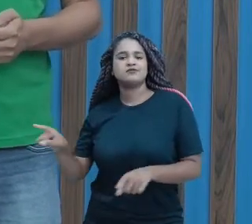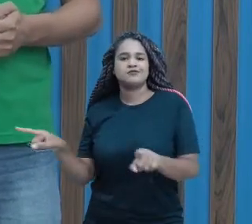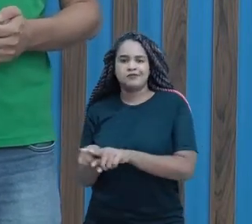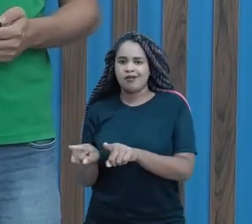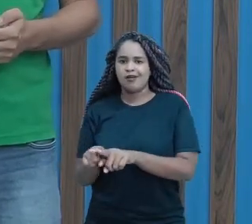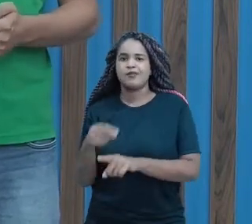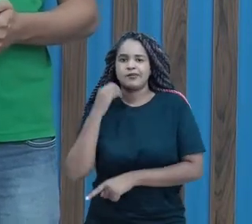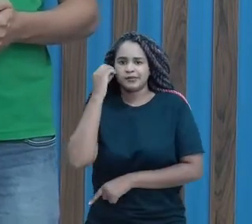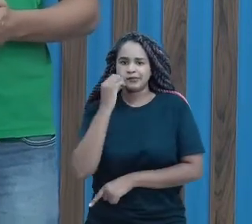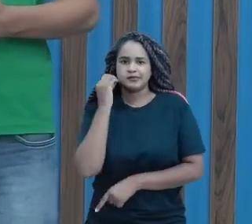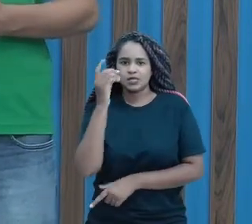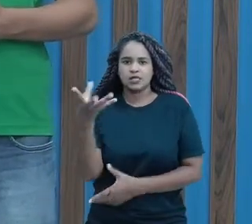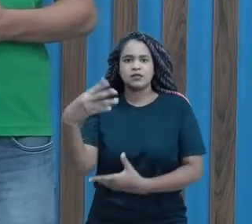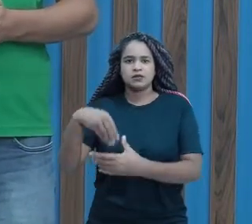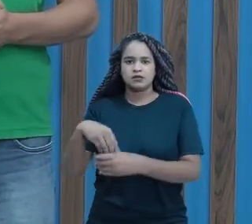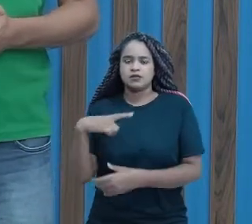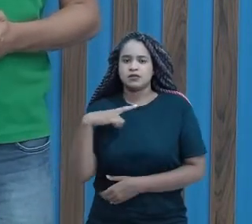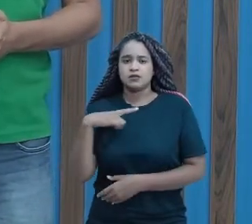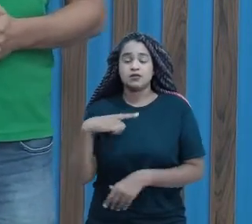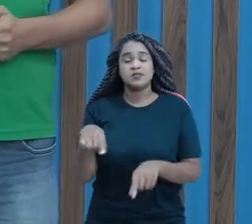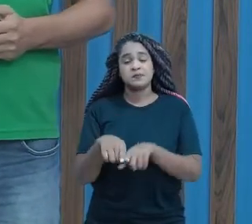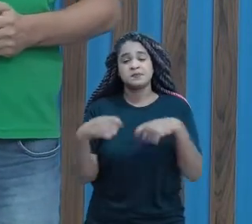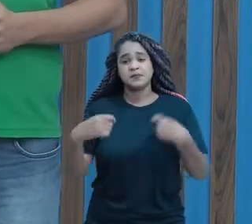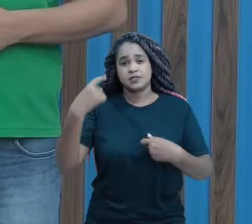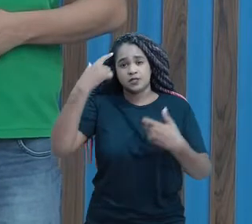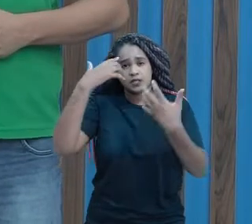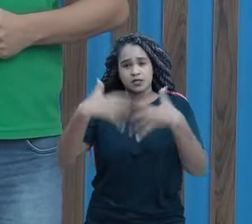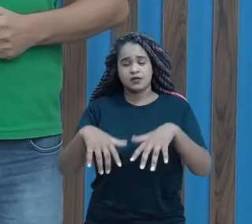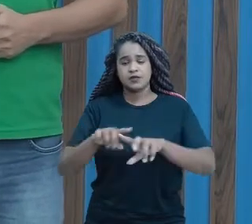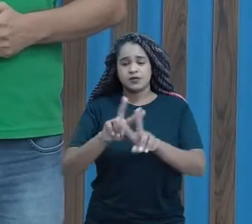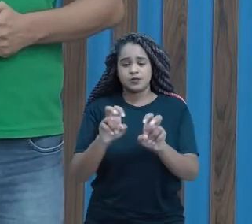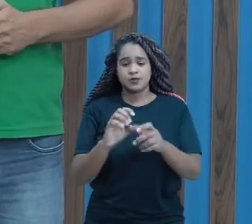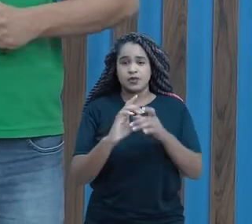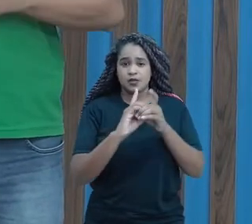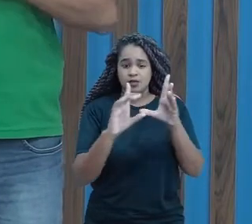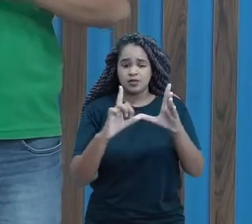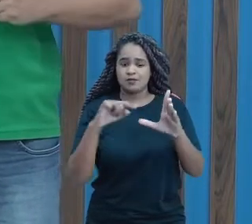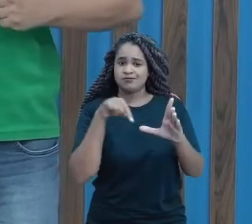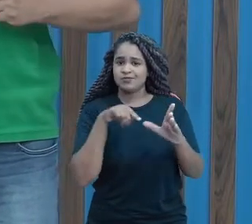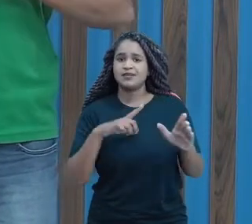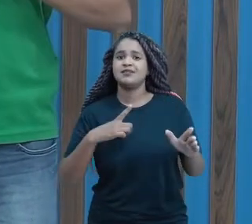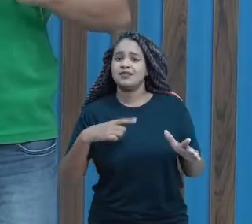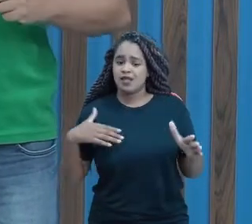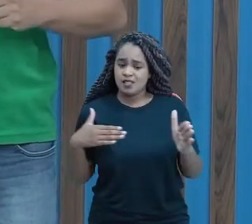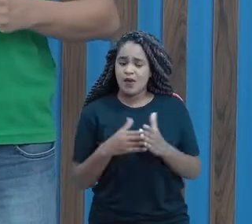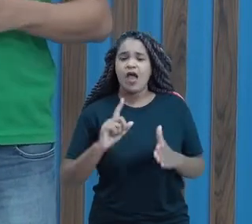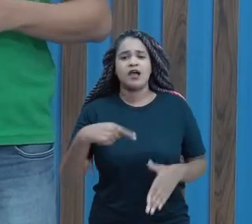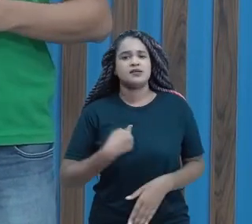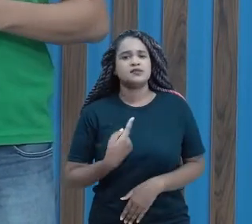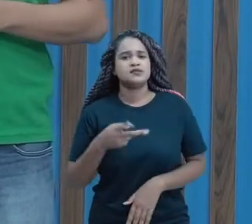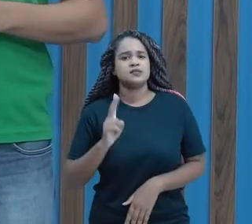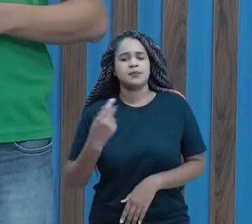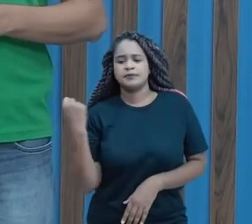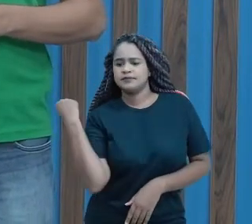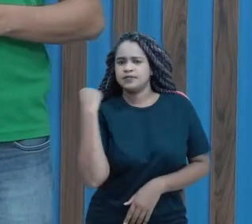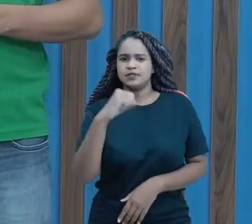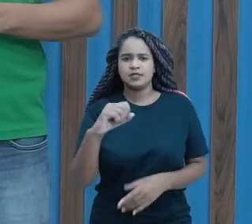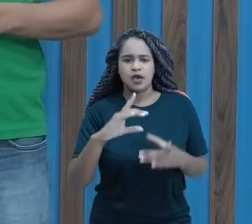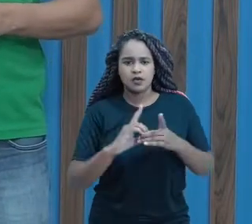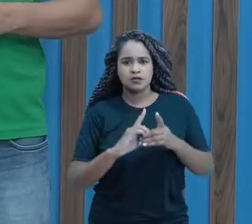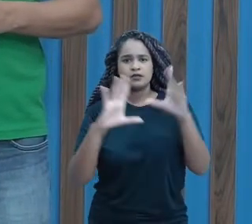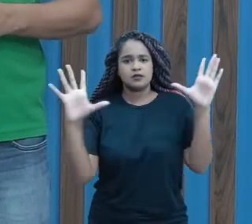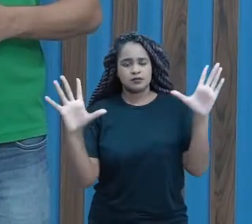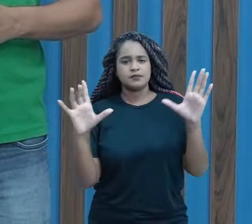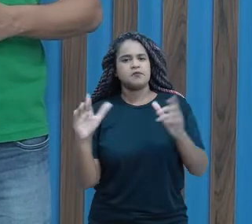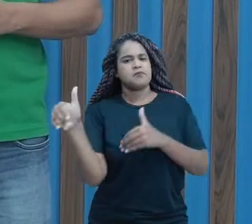que a gente precisa também pensar sobre a democracia e seus limites. A gente, né, sempre defende muito a democracia aqui em nossas aulas,